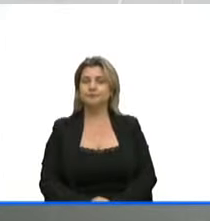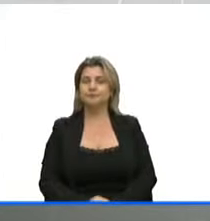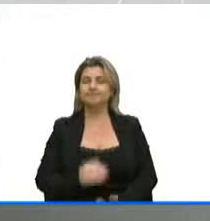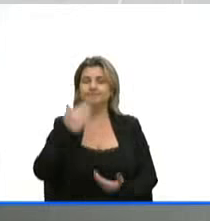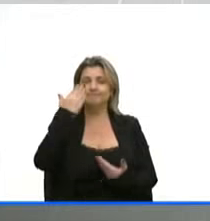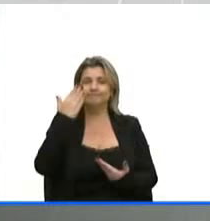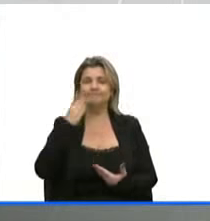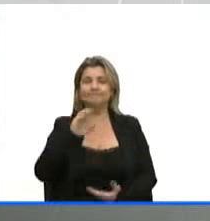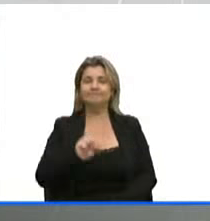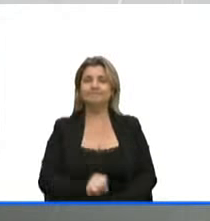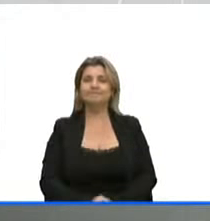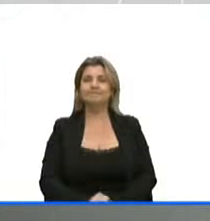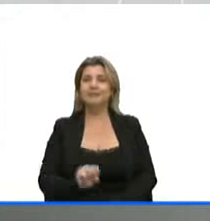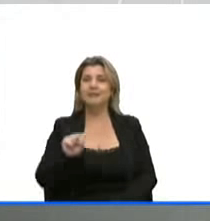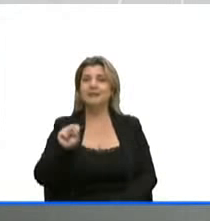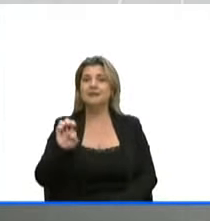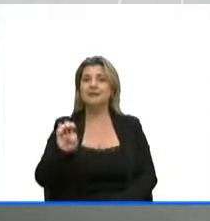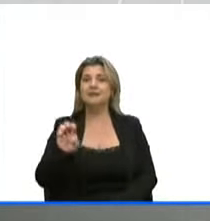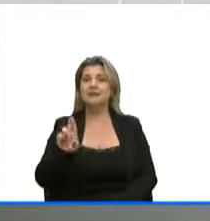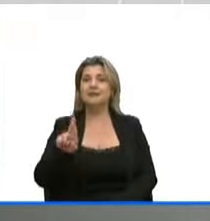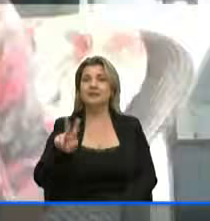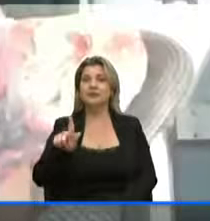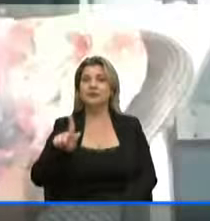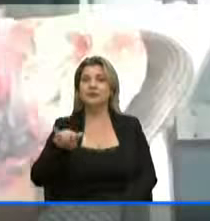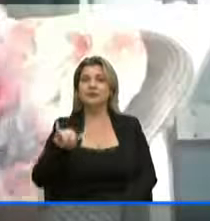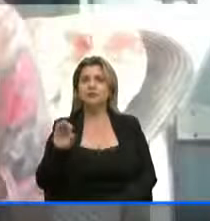Obrigada, Sérgio Pérez. Não, sim. Sérgio Pérez chegou.